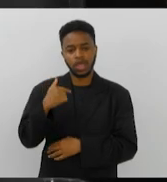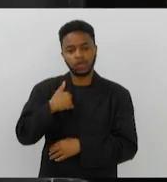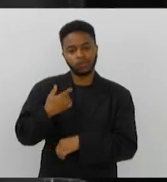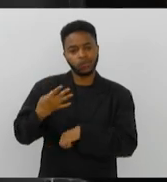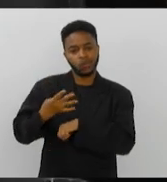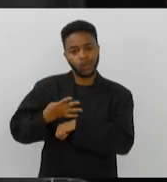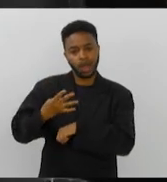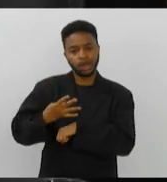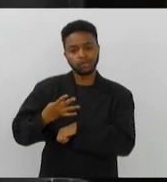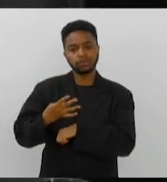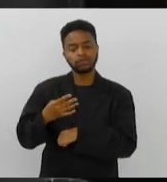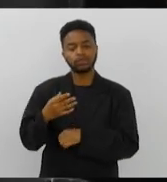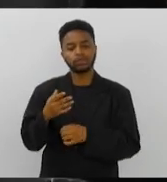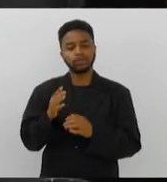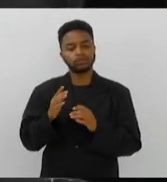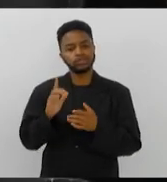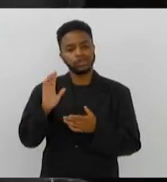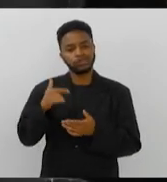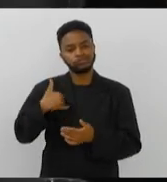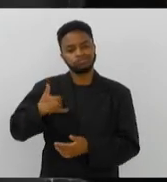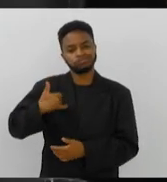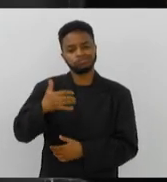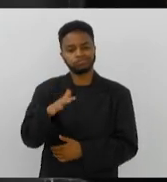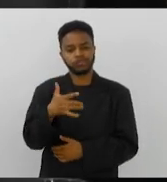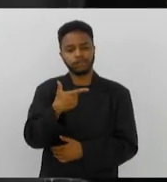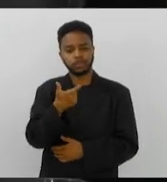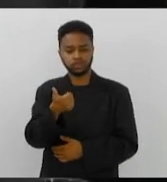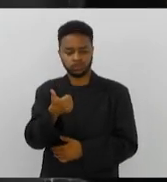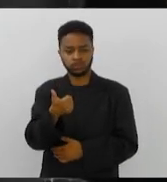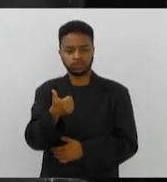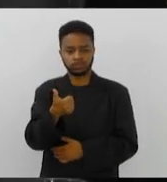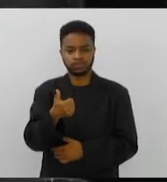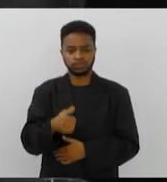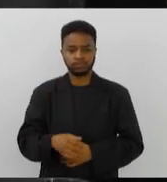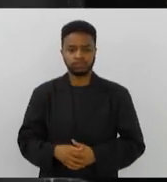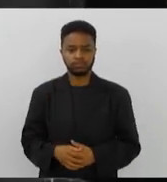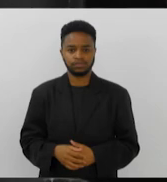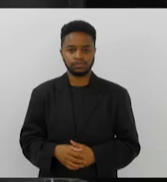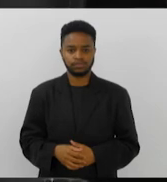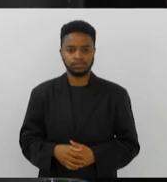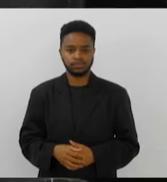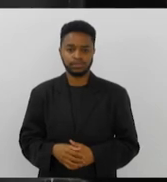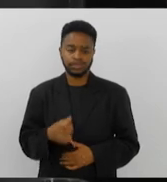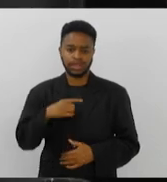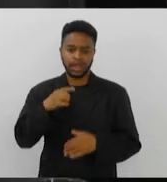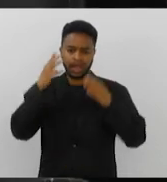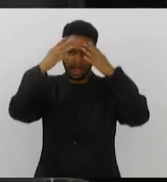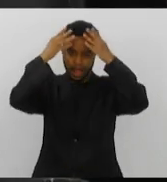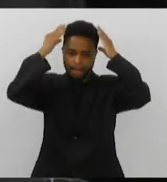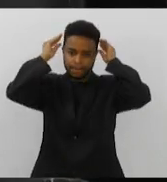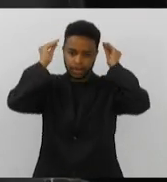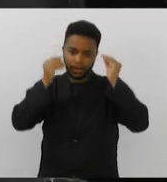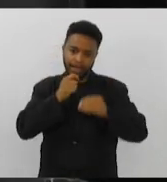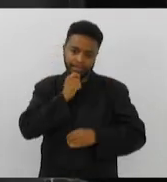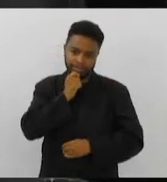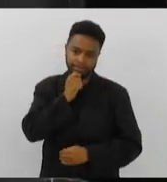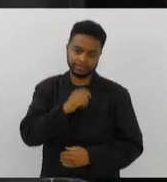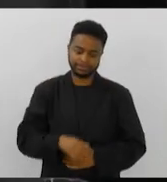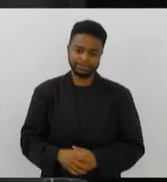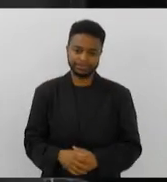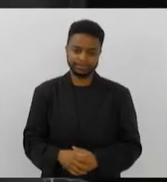faculdade no auge dos meus 21 anos de idade com um pouquinho mais de cabelo à época é verdade